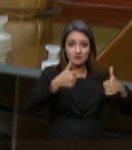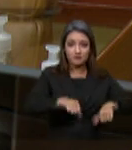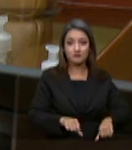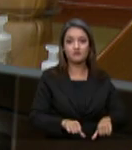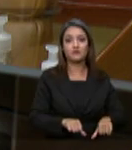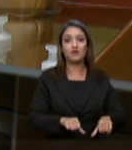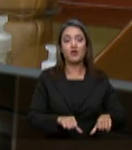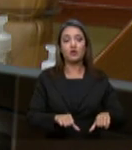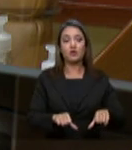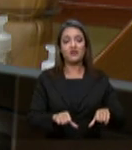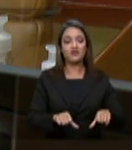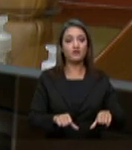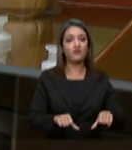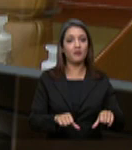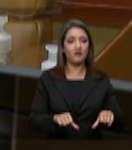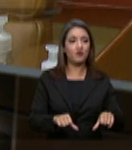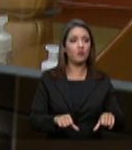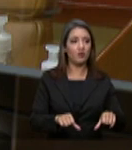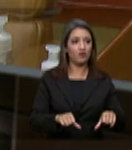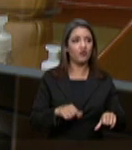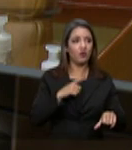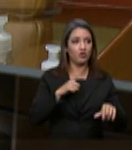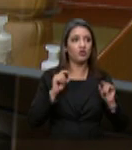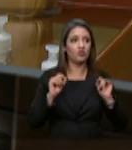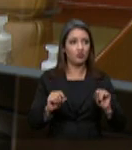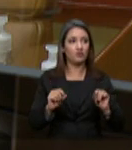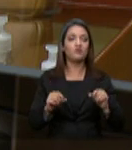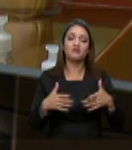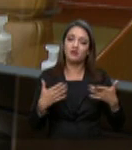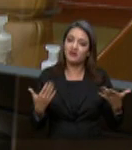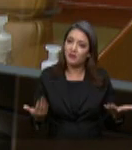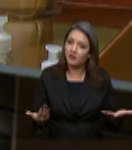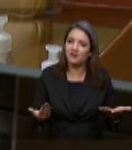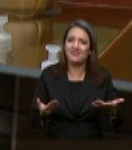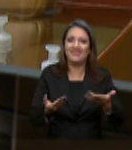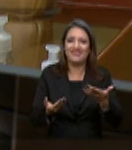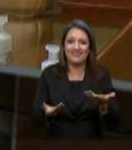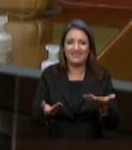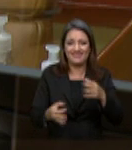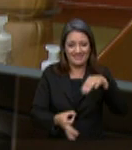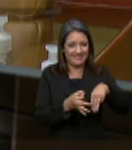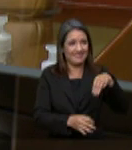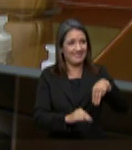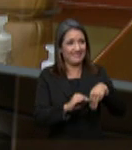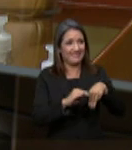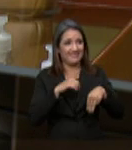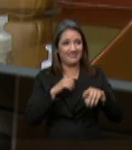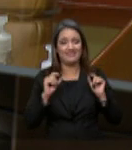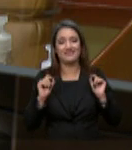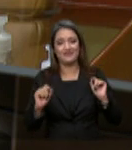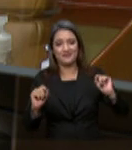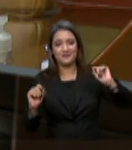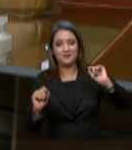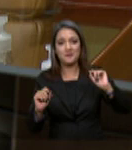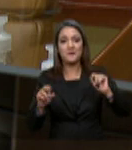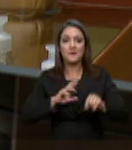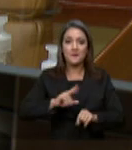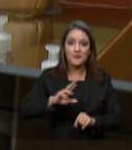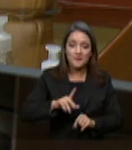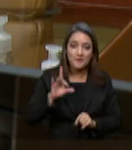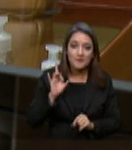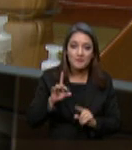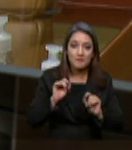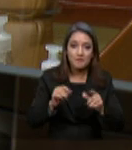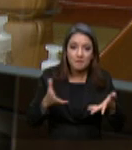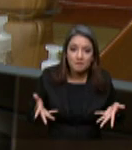e para que então se tivesse o Ministro Alexandre desde o início tem exposto ou seja não é apenas em